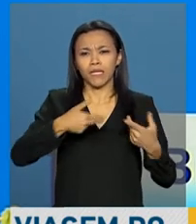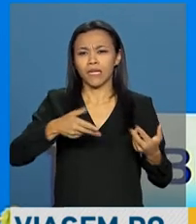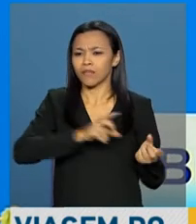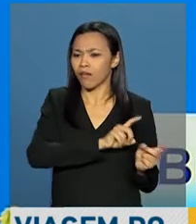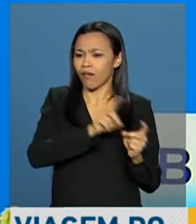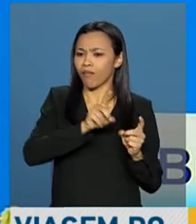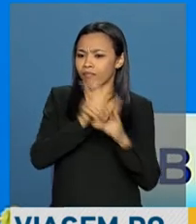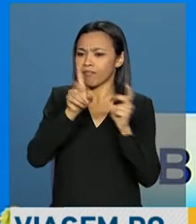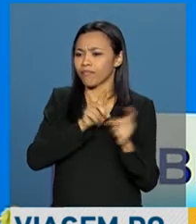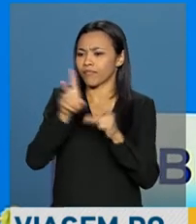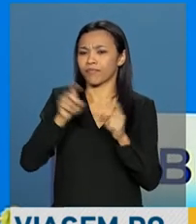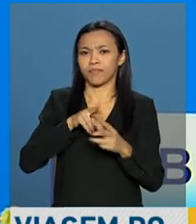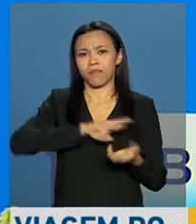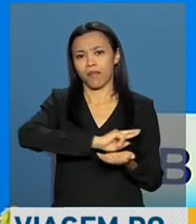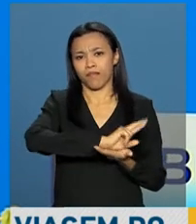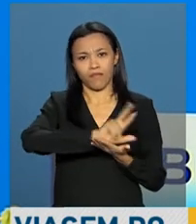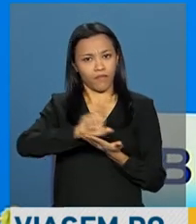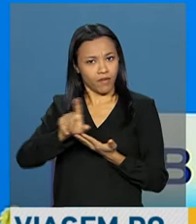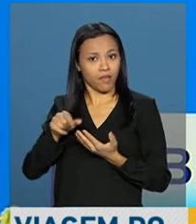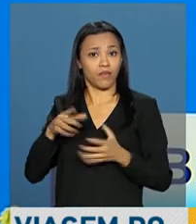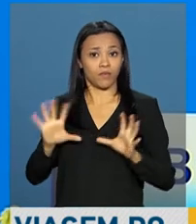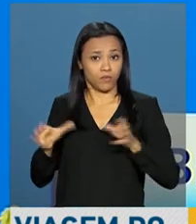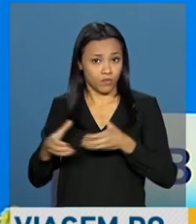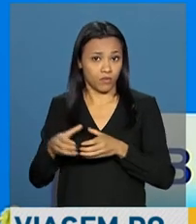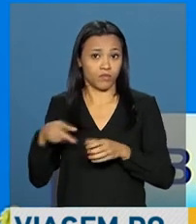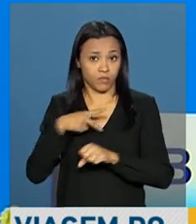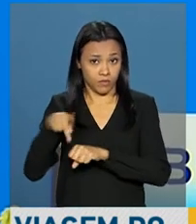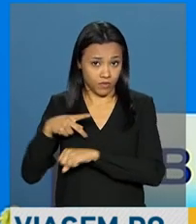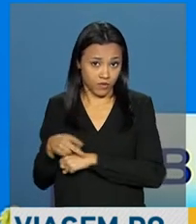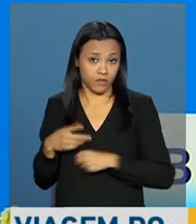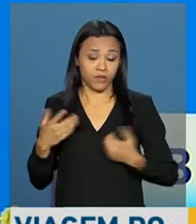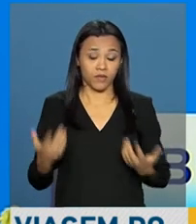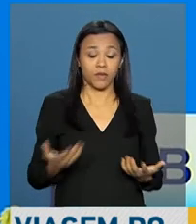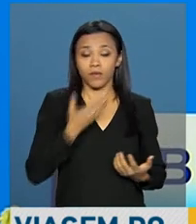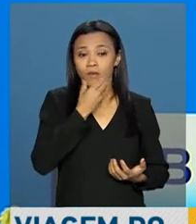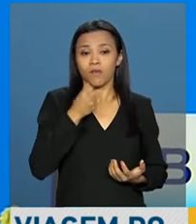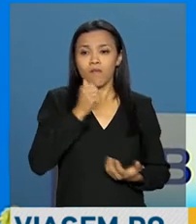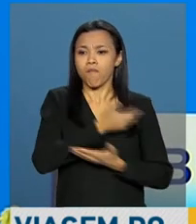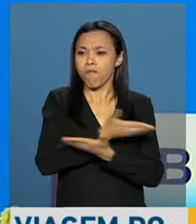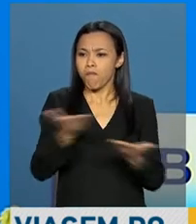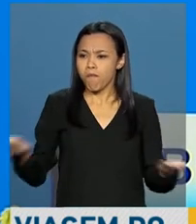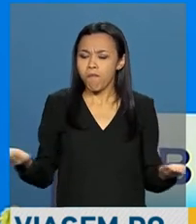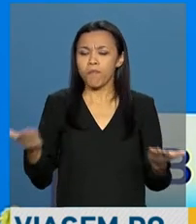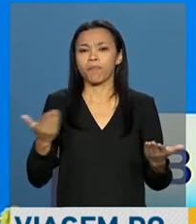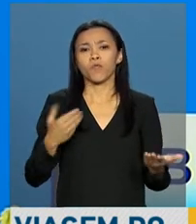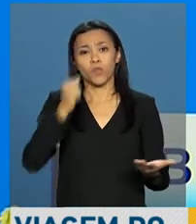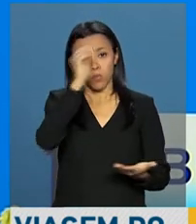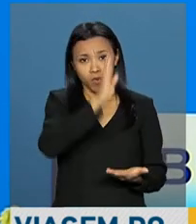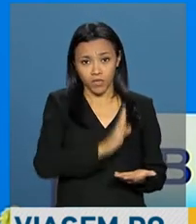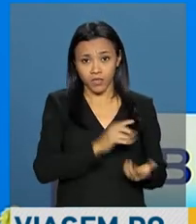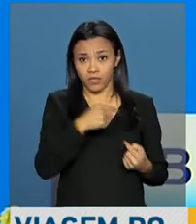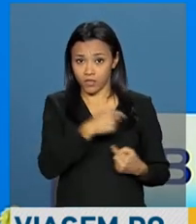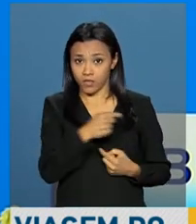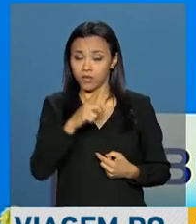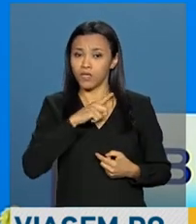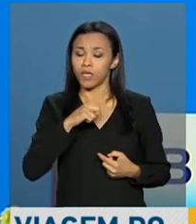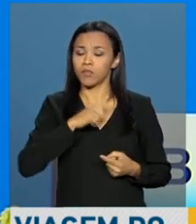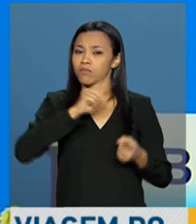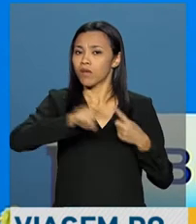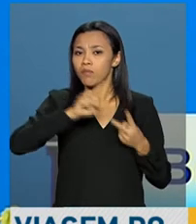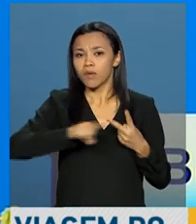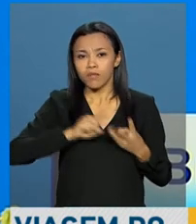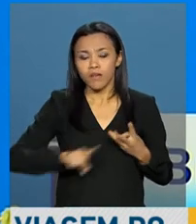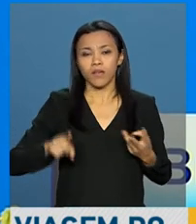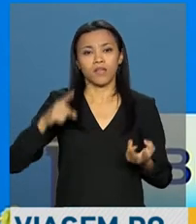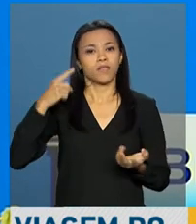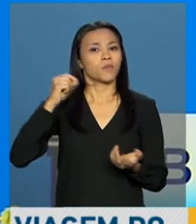e investimentos. Senhoras e senhores, no Brasil, temos levado adiante a agenda de